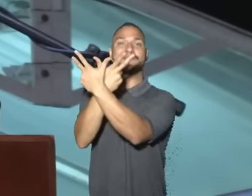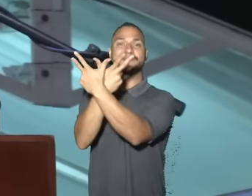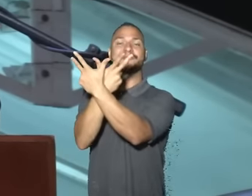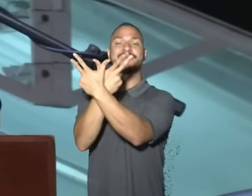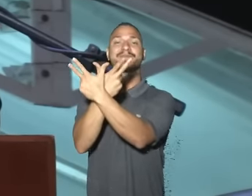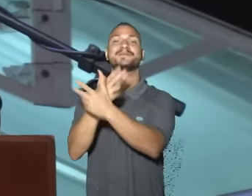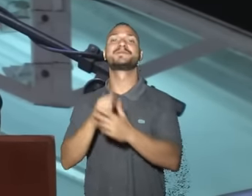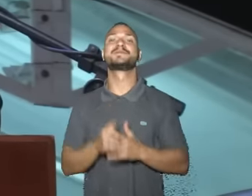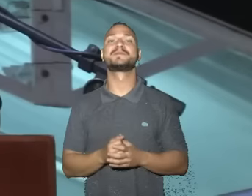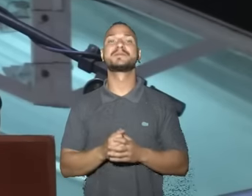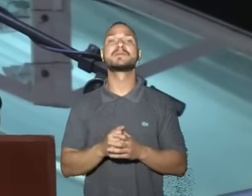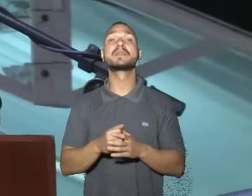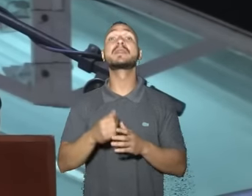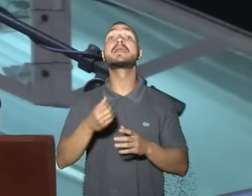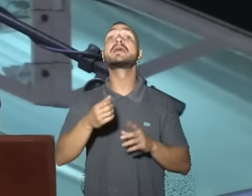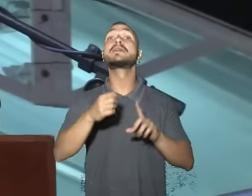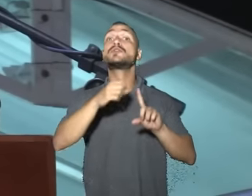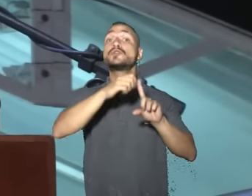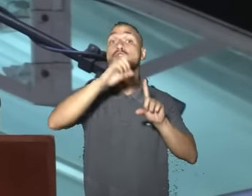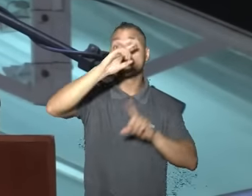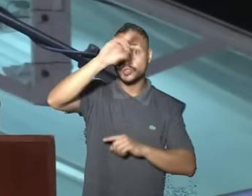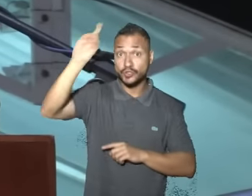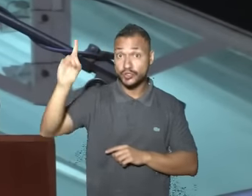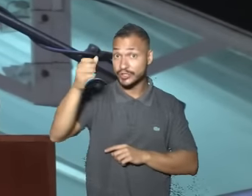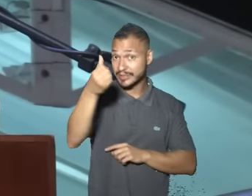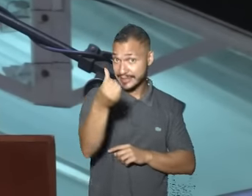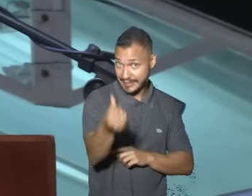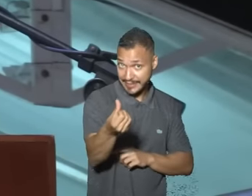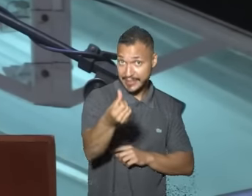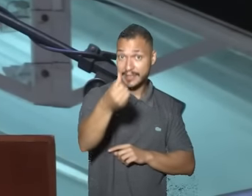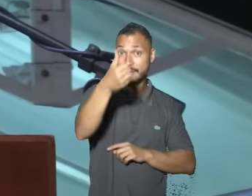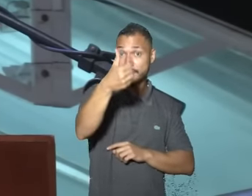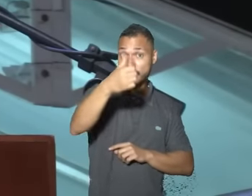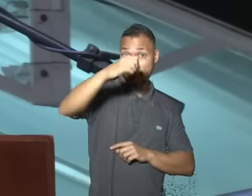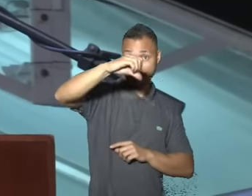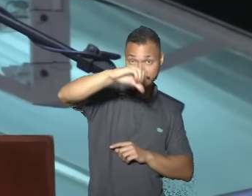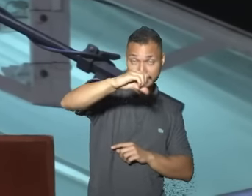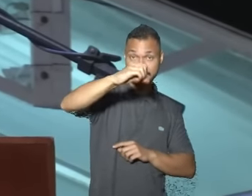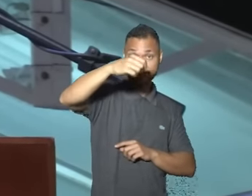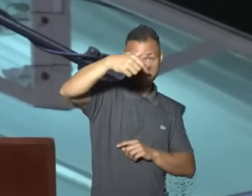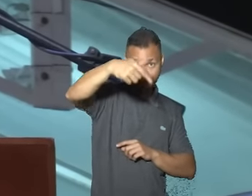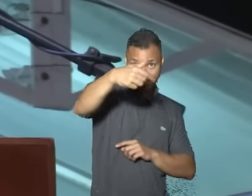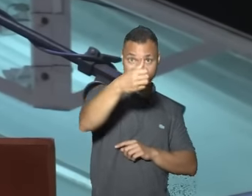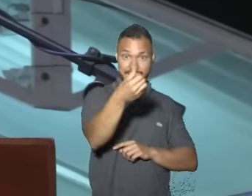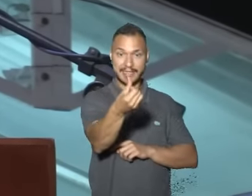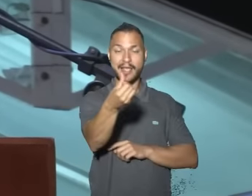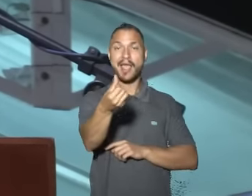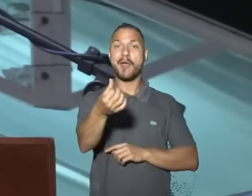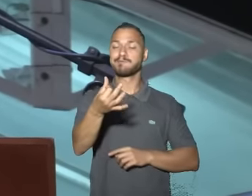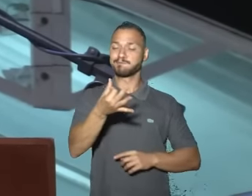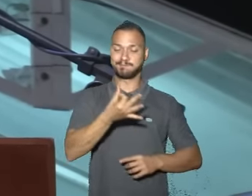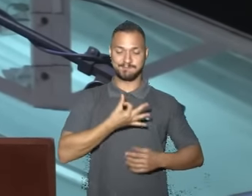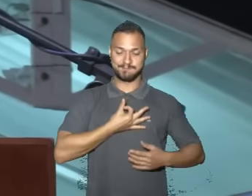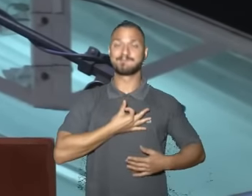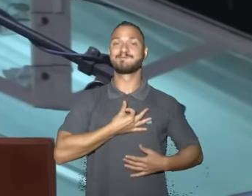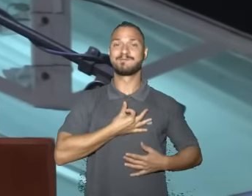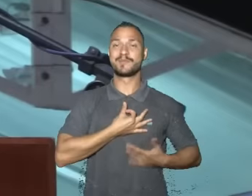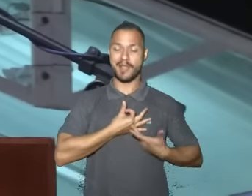de Viçosa em 6 de dezembro de 1976, como prêmio